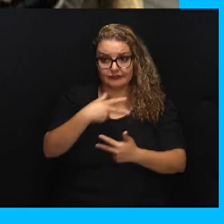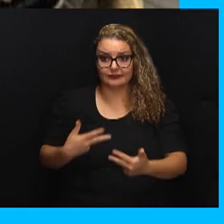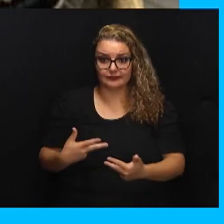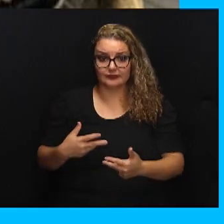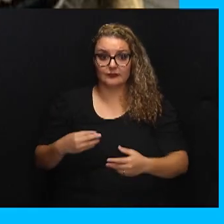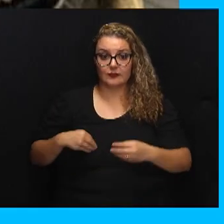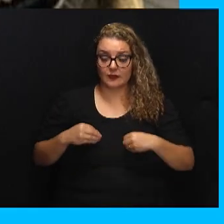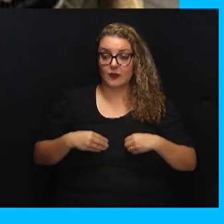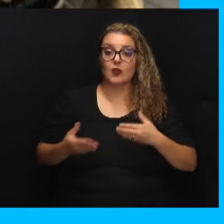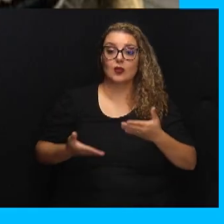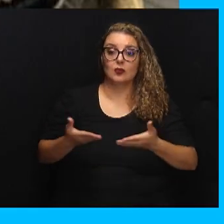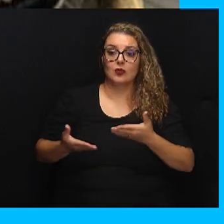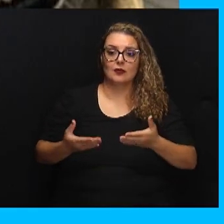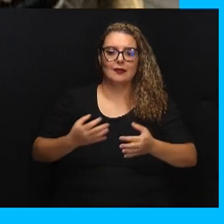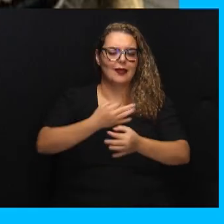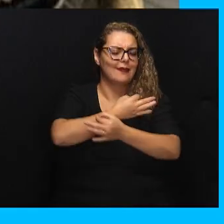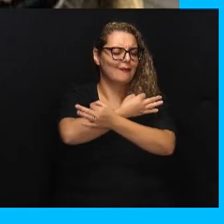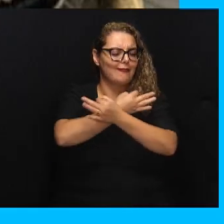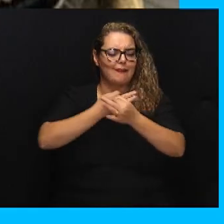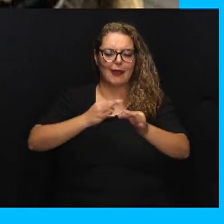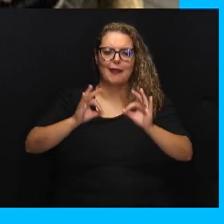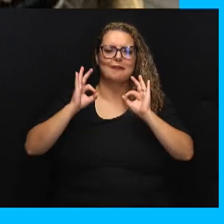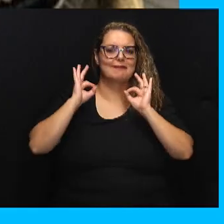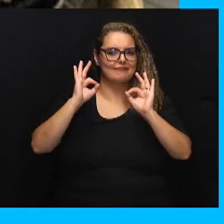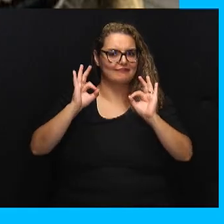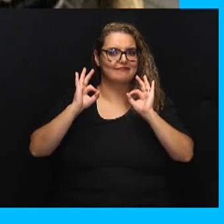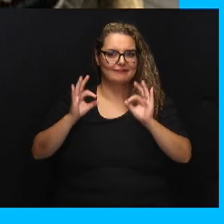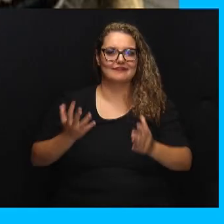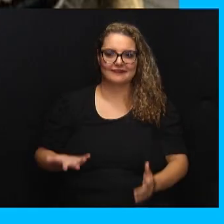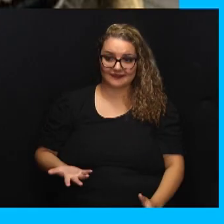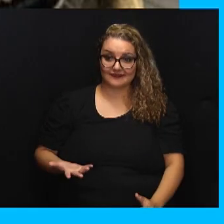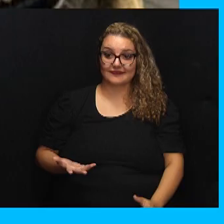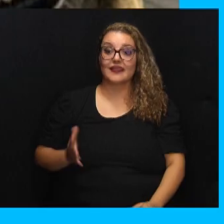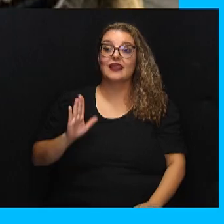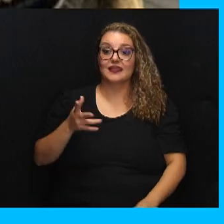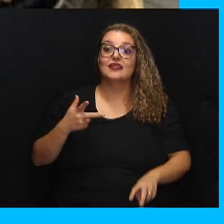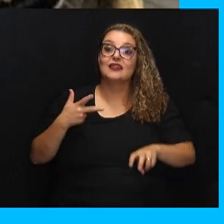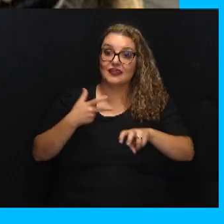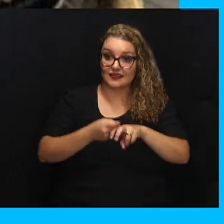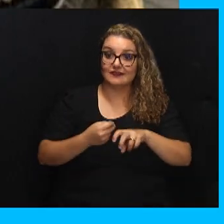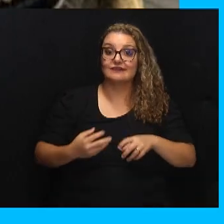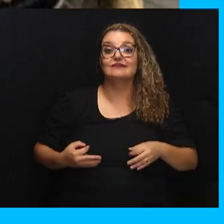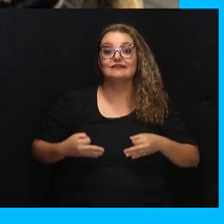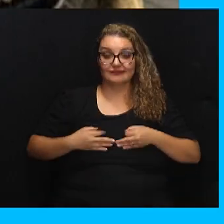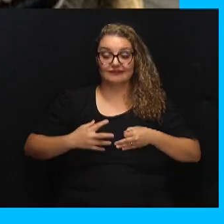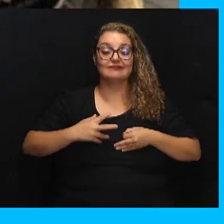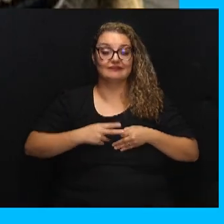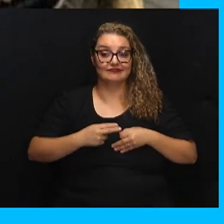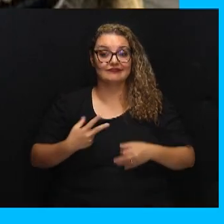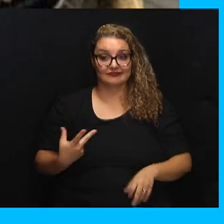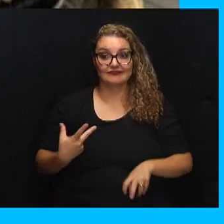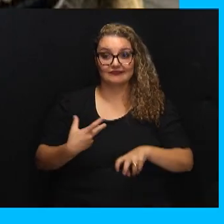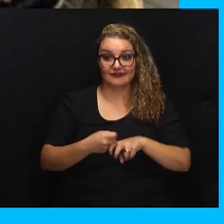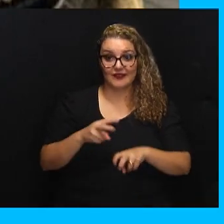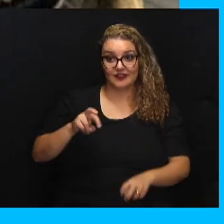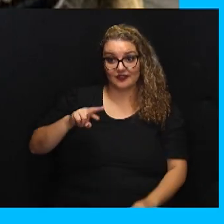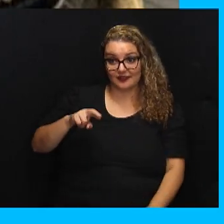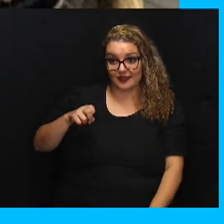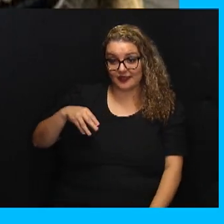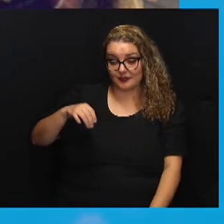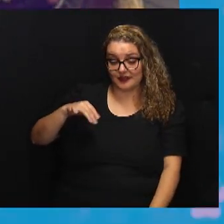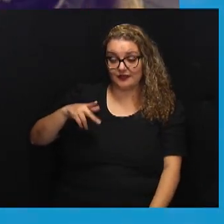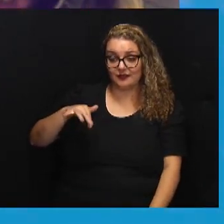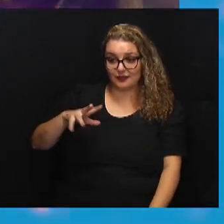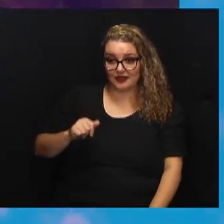e tratamento e está super saudável. Já vacinada, castrada e vermifugada, pronta